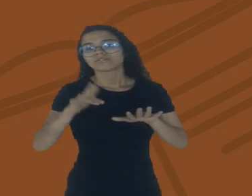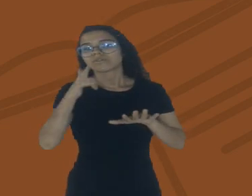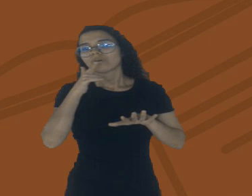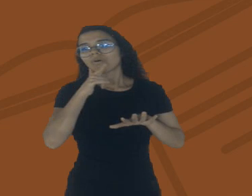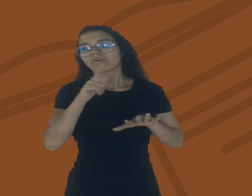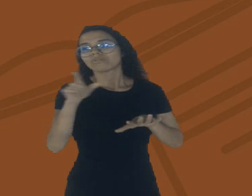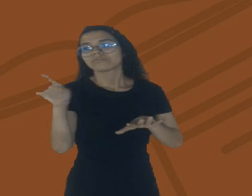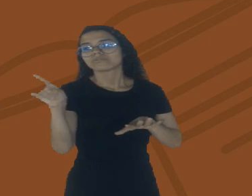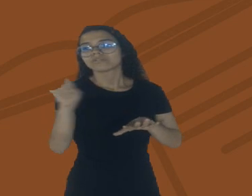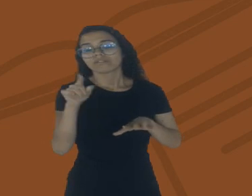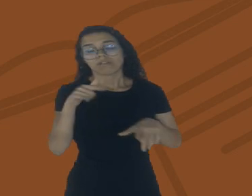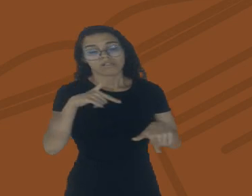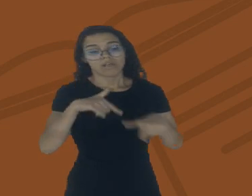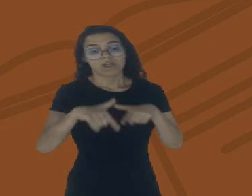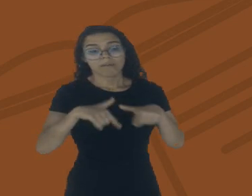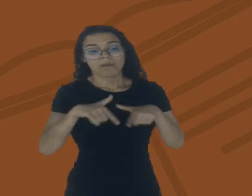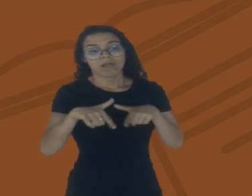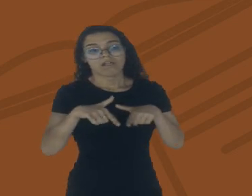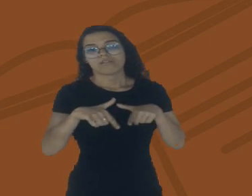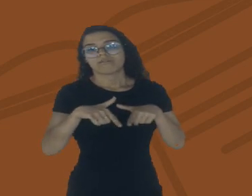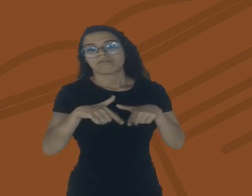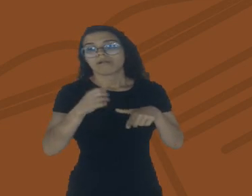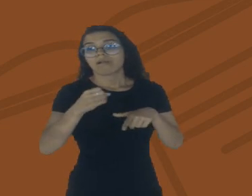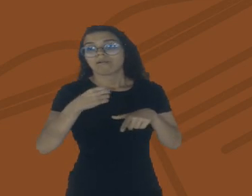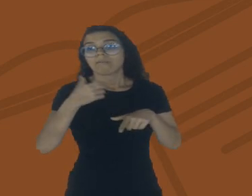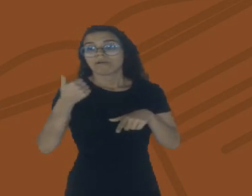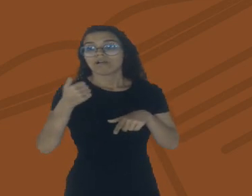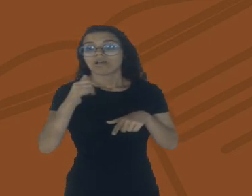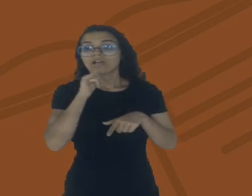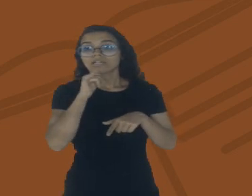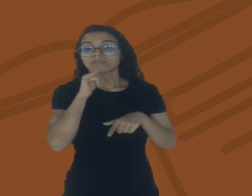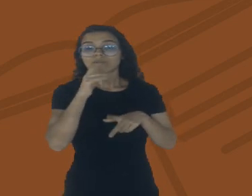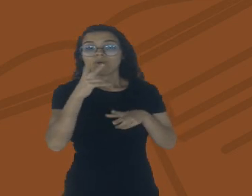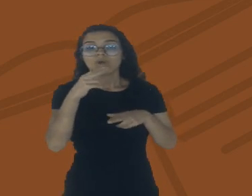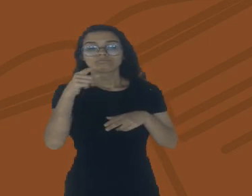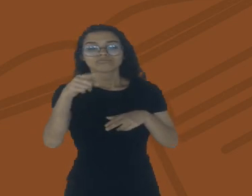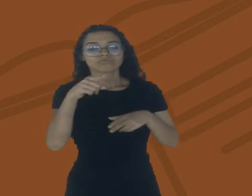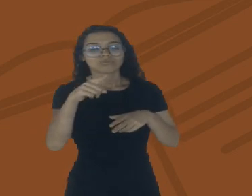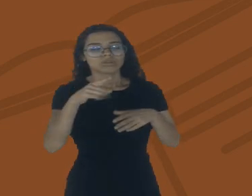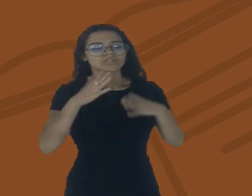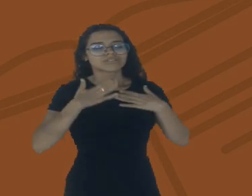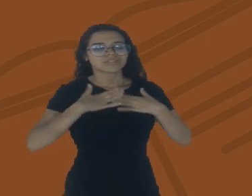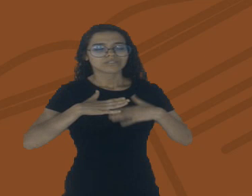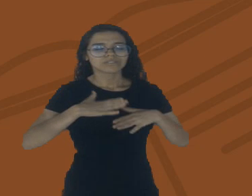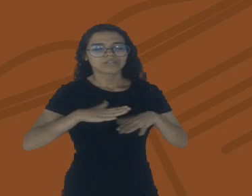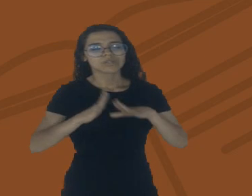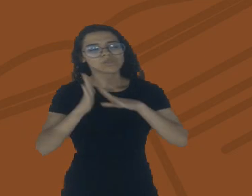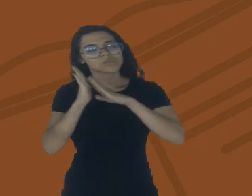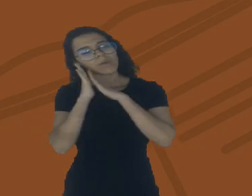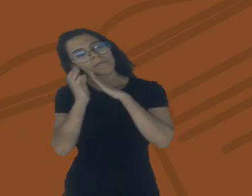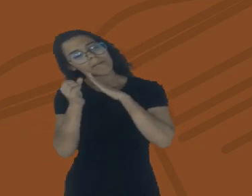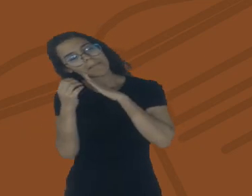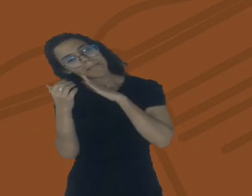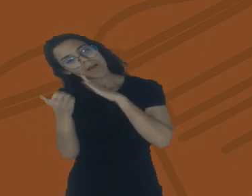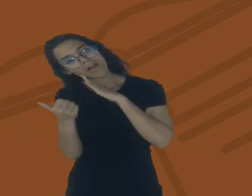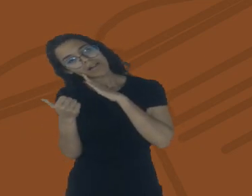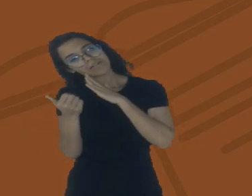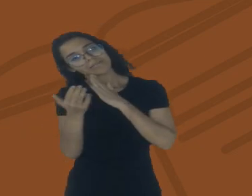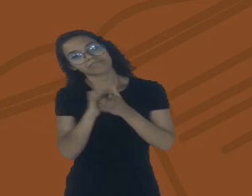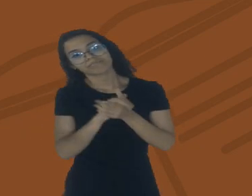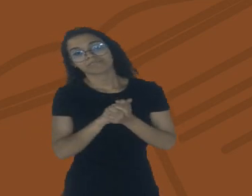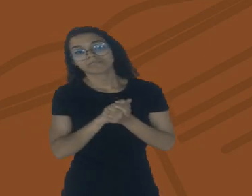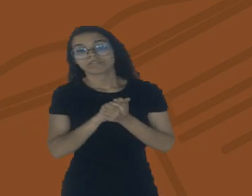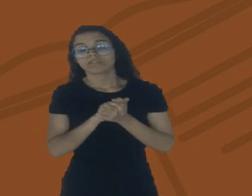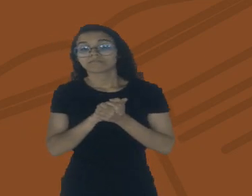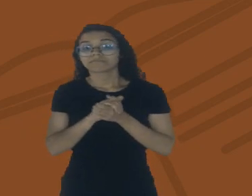suas demandas de trabalho de forma como você realiza quando está descansado, né? Então, tem uma ação, por